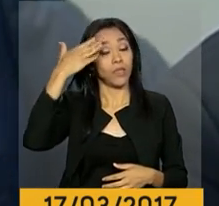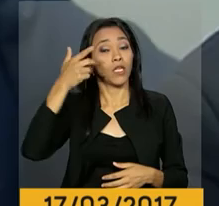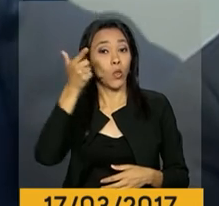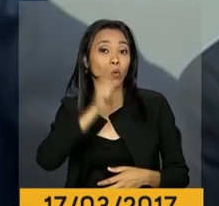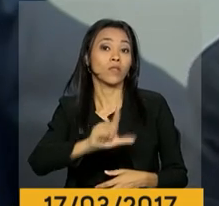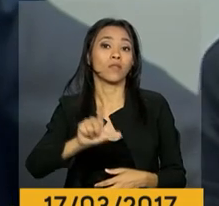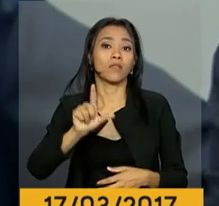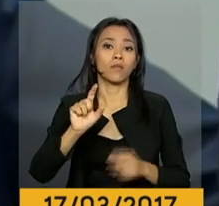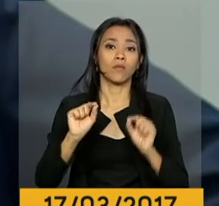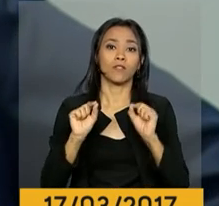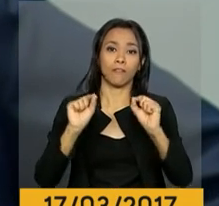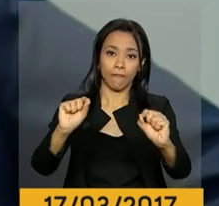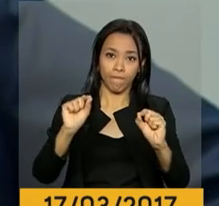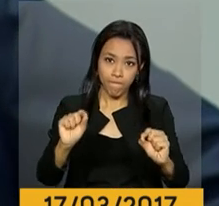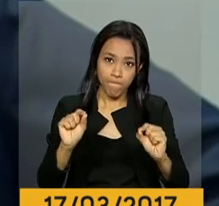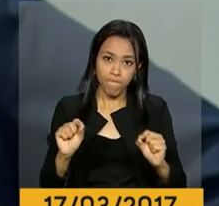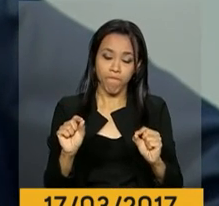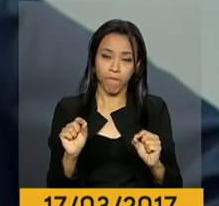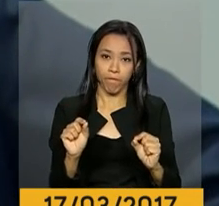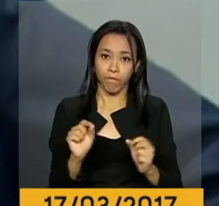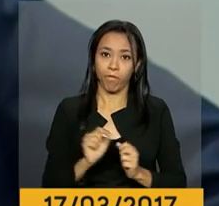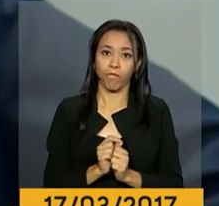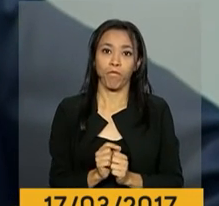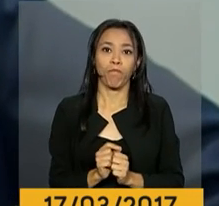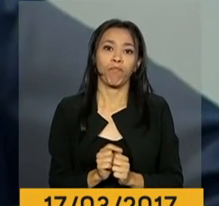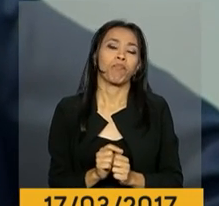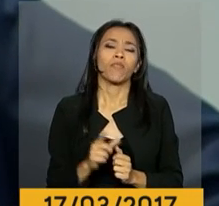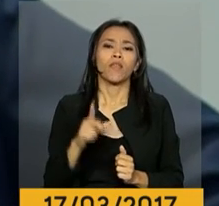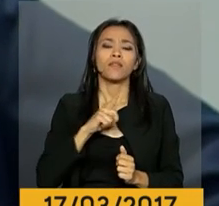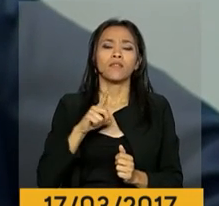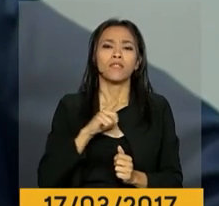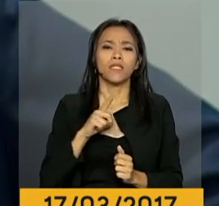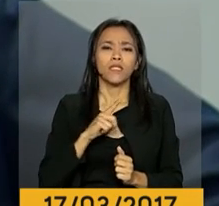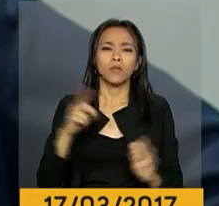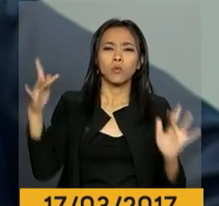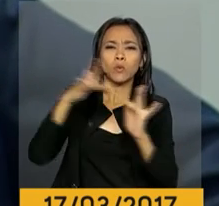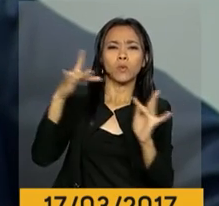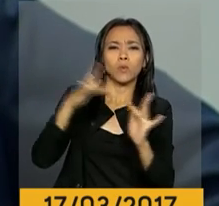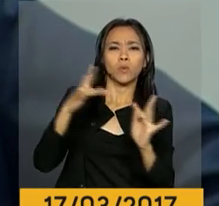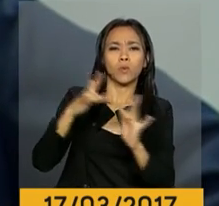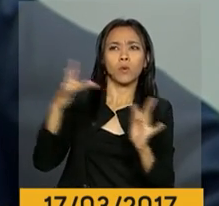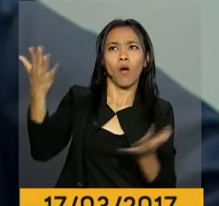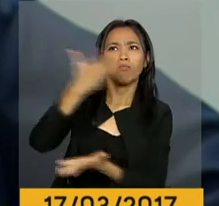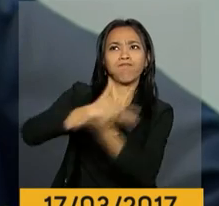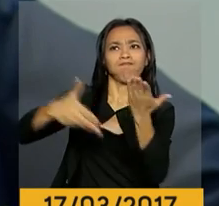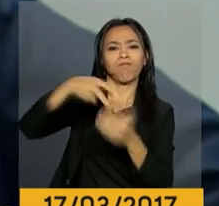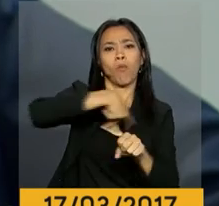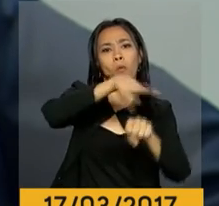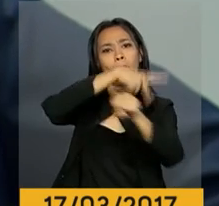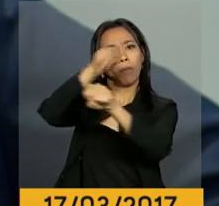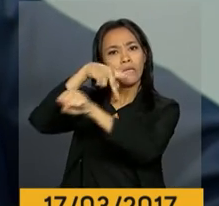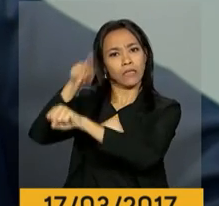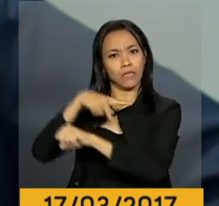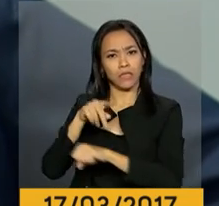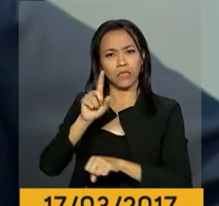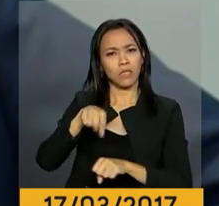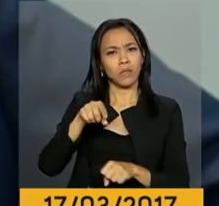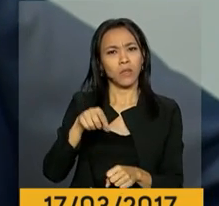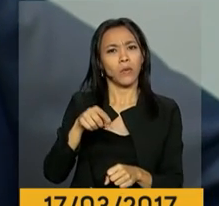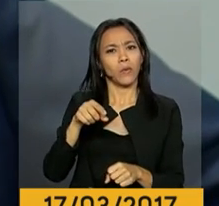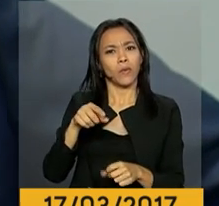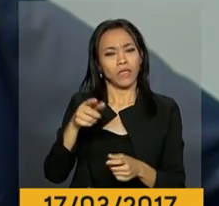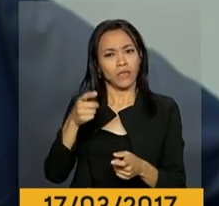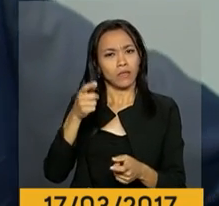conseguimos universalizar as nossas relações internacionais, não é? Ela não é pautada por interesse